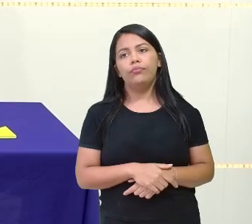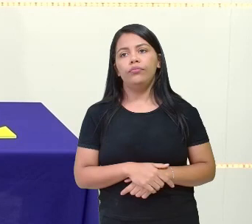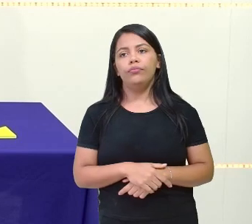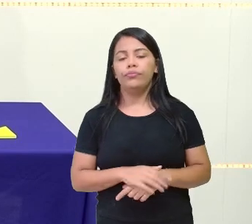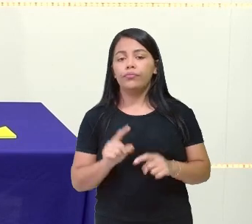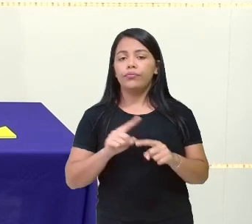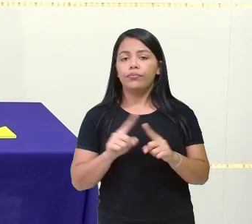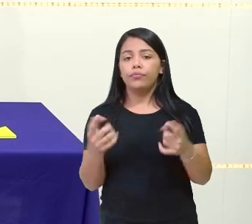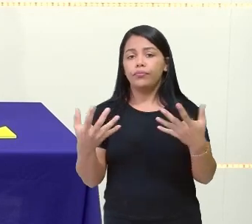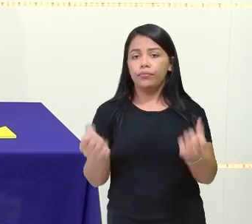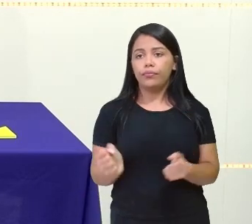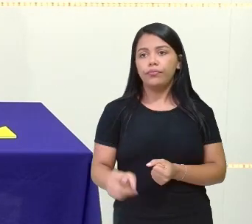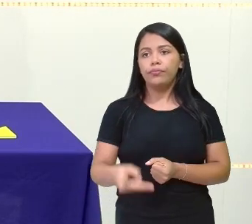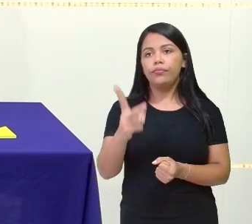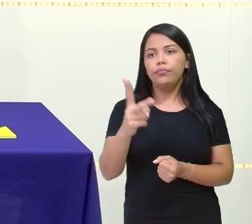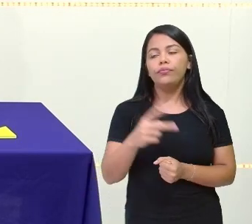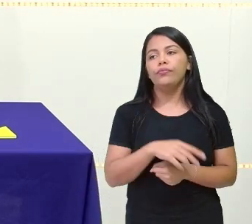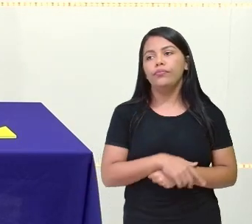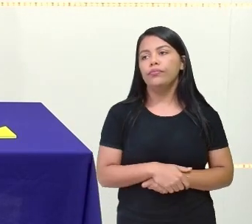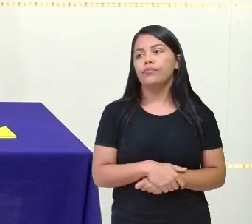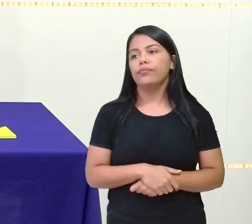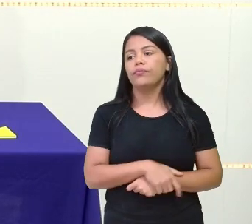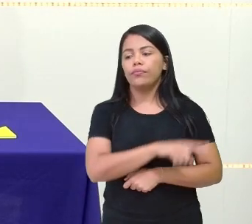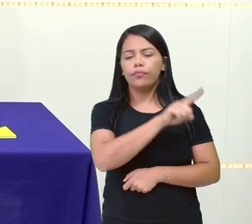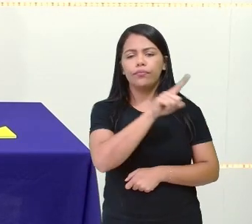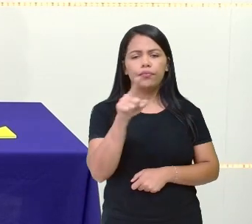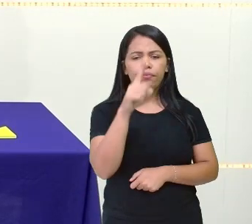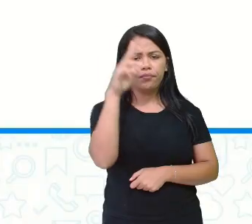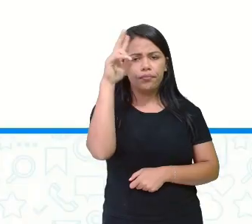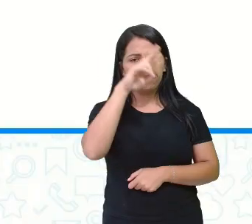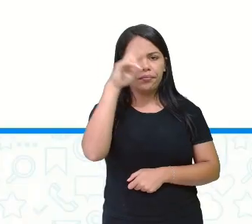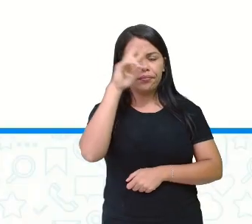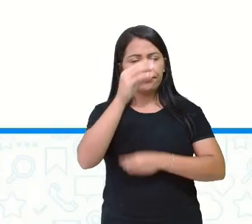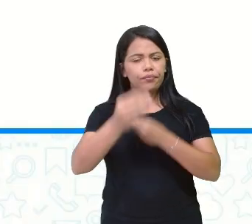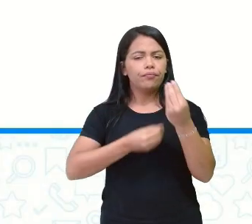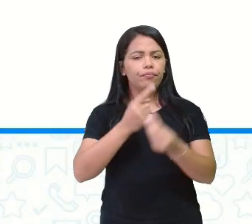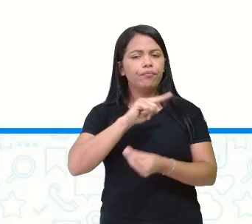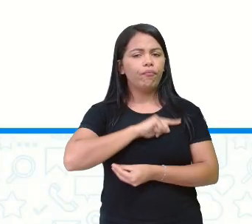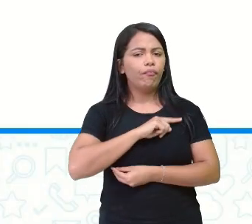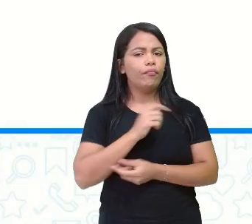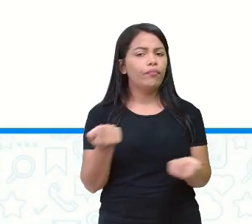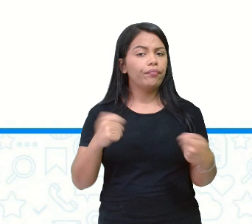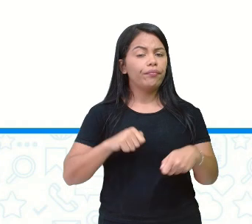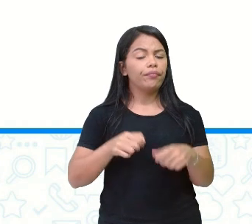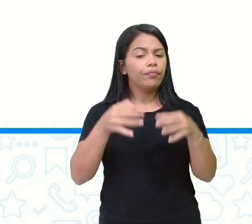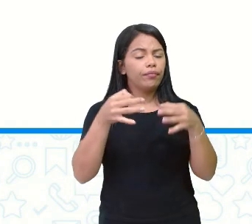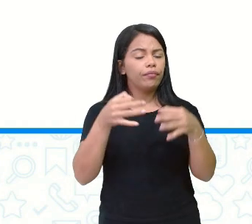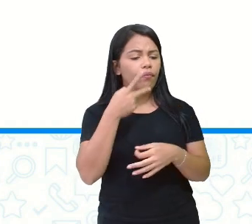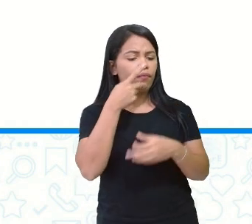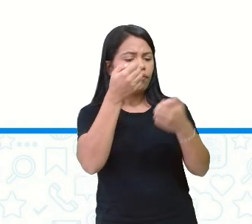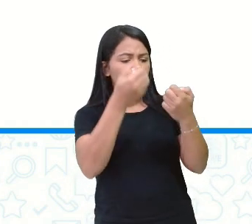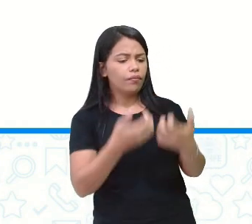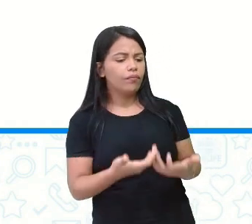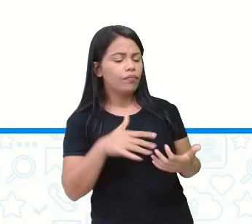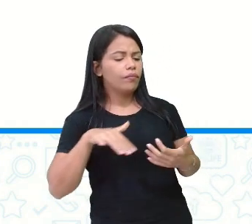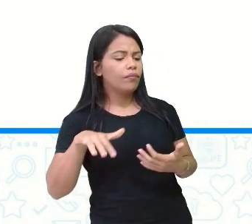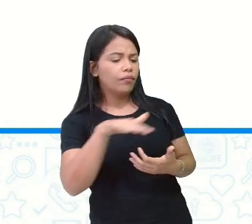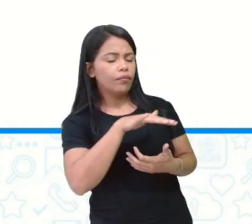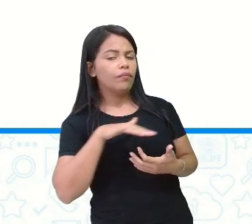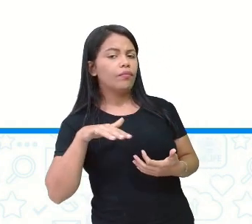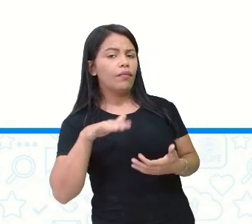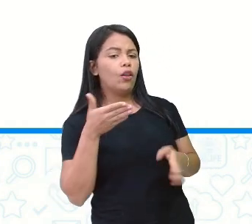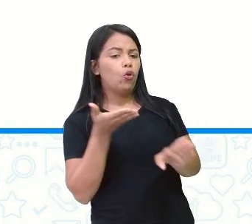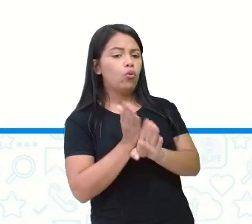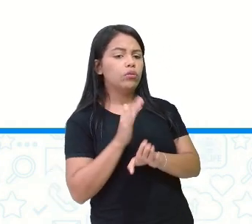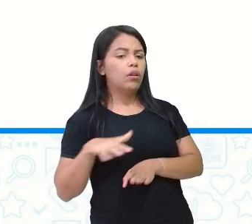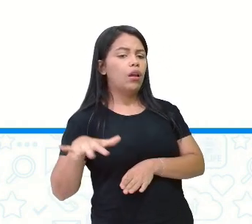dar continuidade. Você lembra como é que a gente pode determinar a área de uma figura?